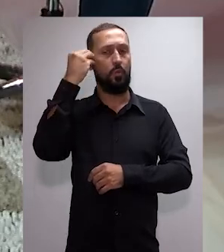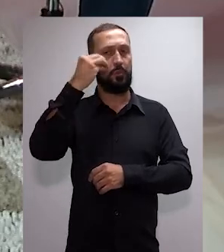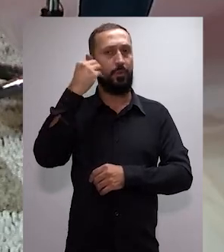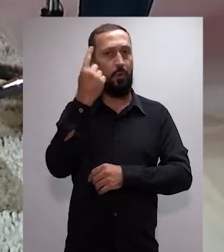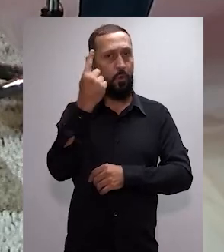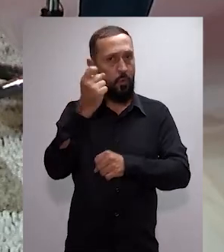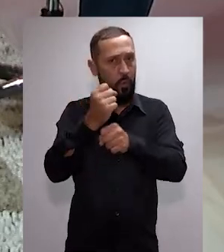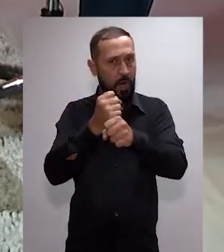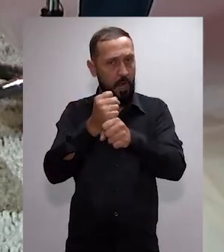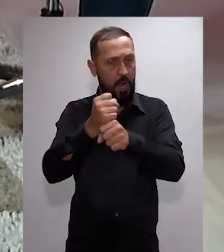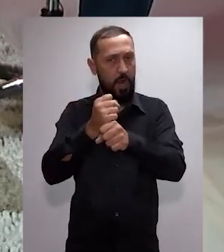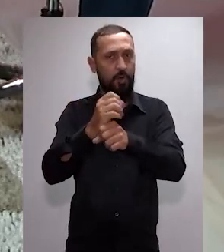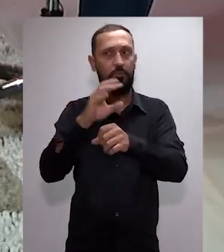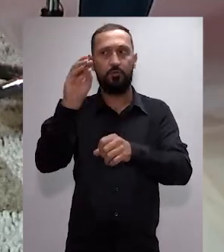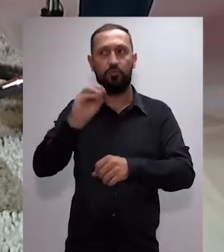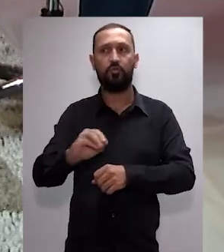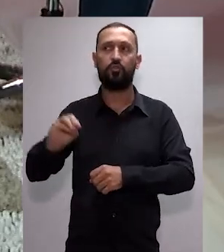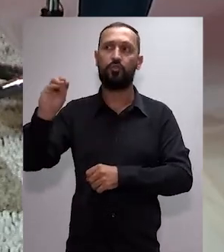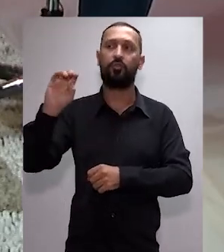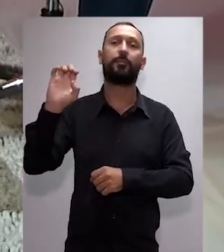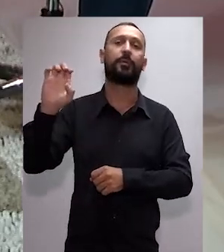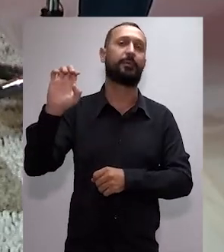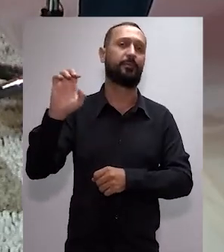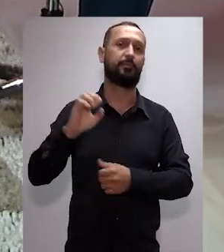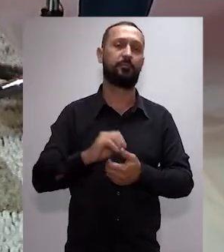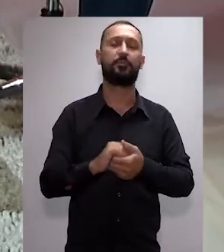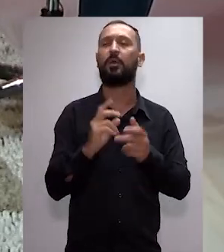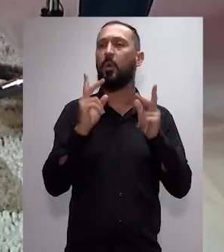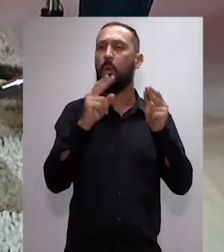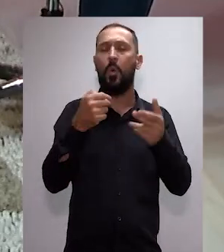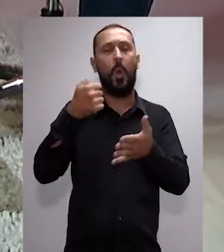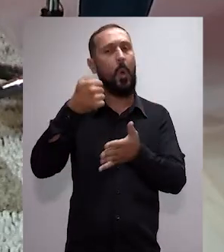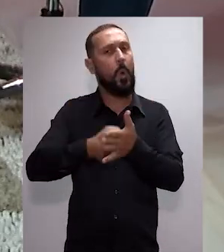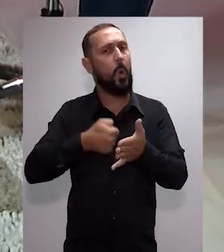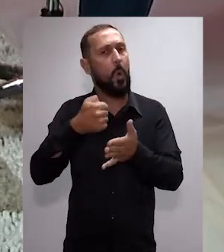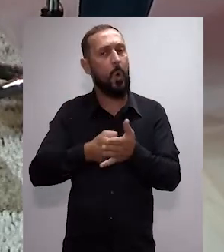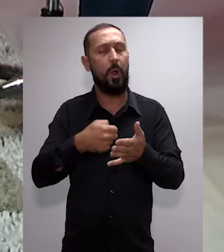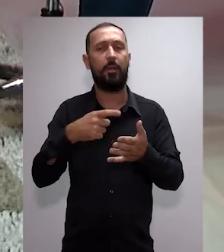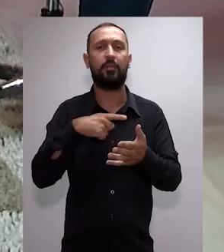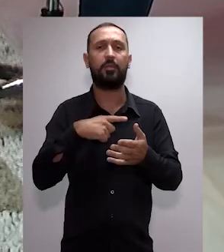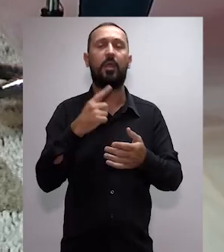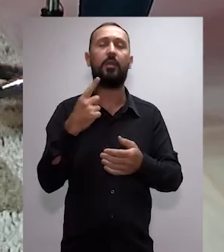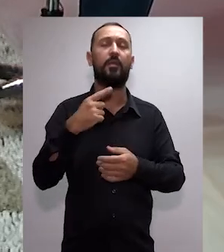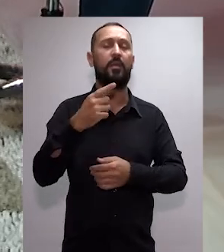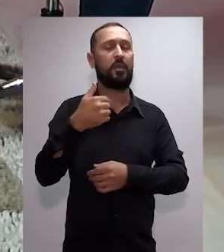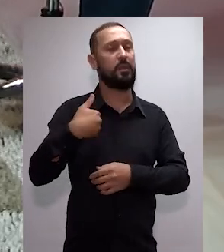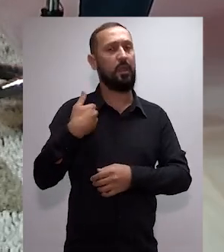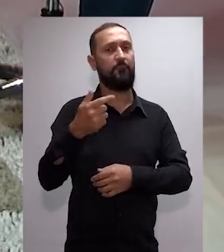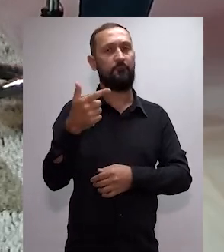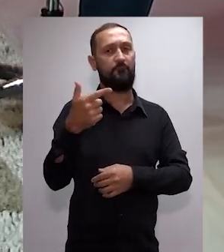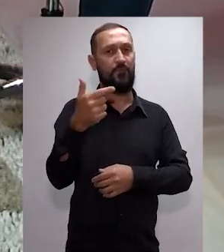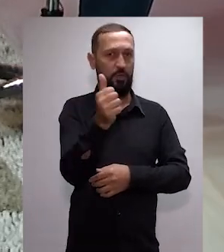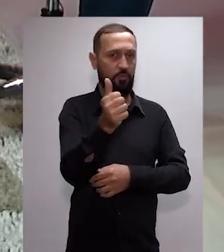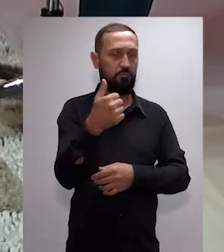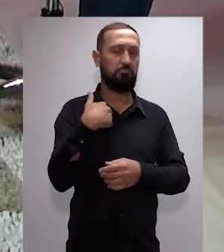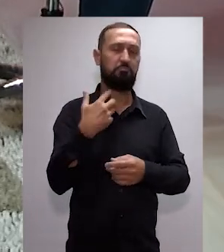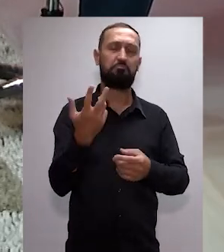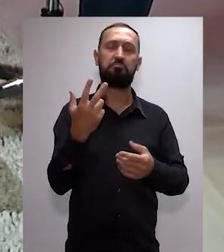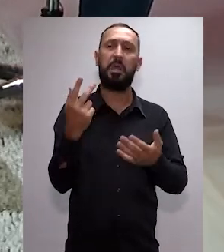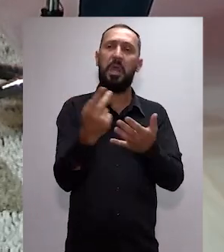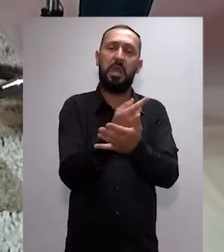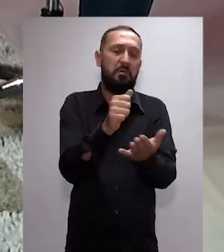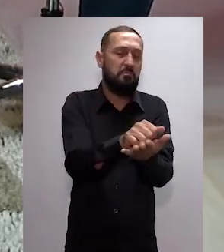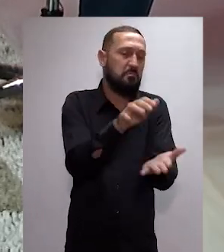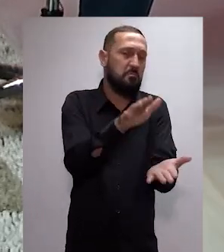categoria D e aí elas migram para a categoria E também, com as mesmas exigências, tendo no mínimo 21 anos, não cometendo